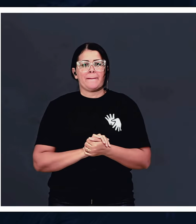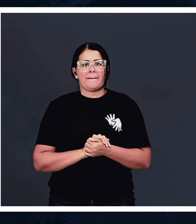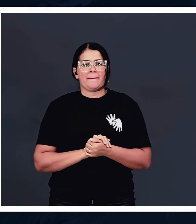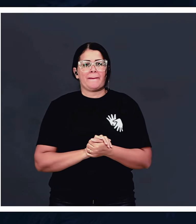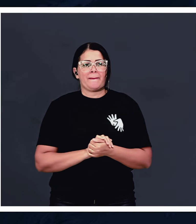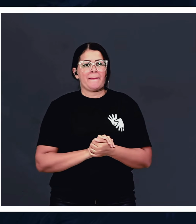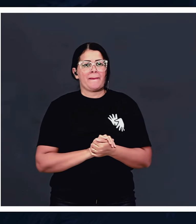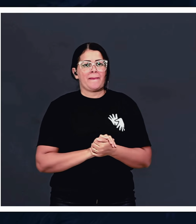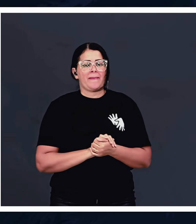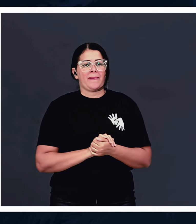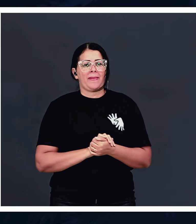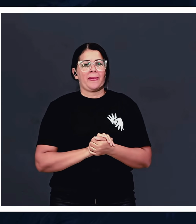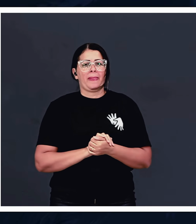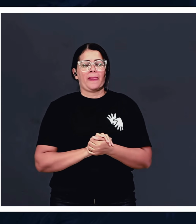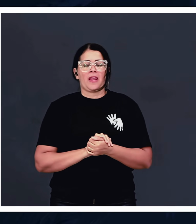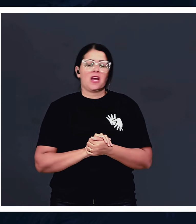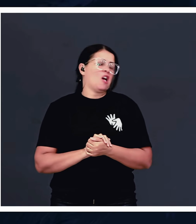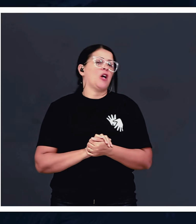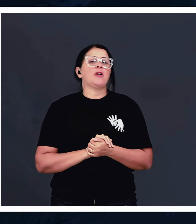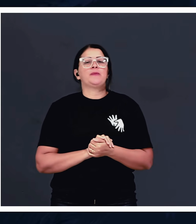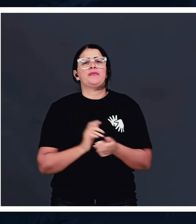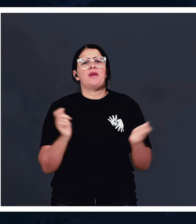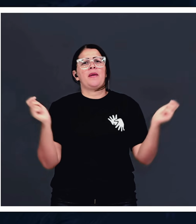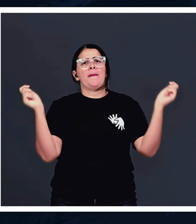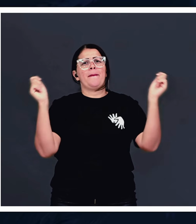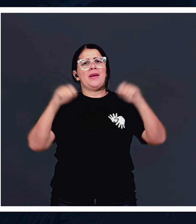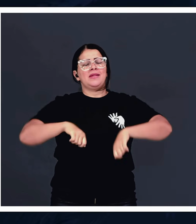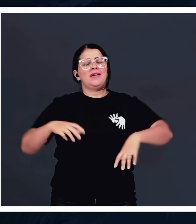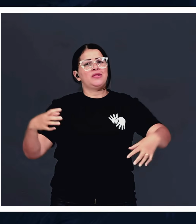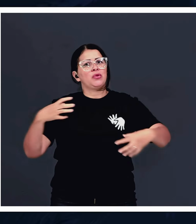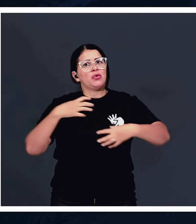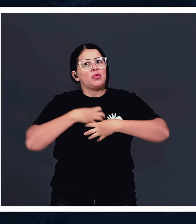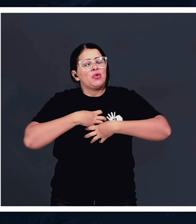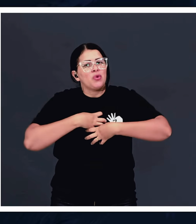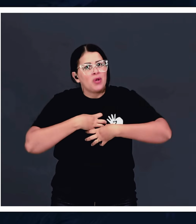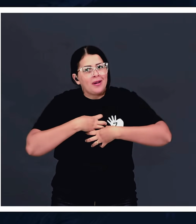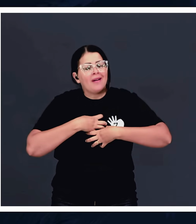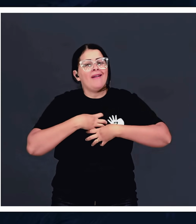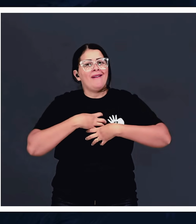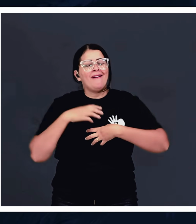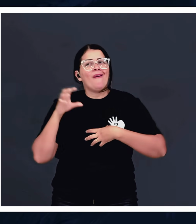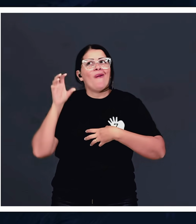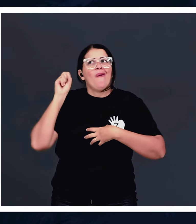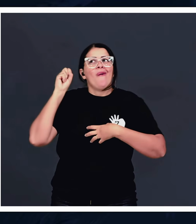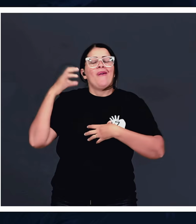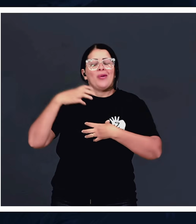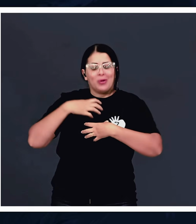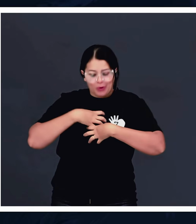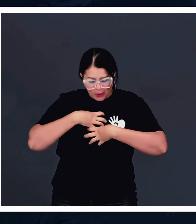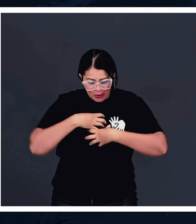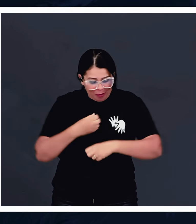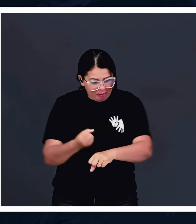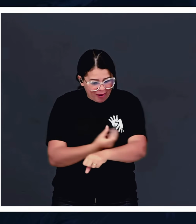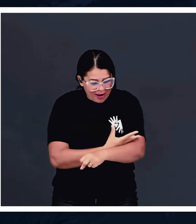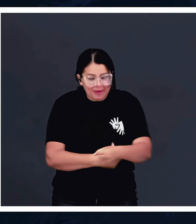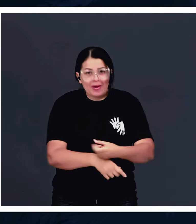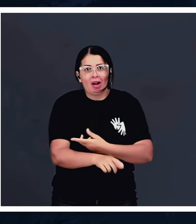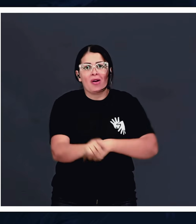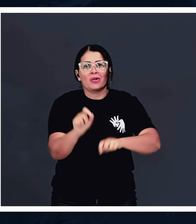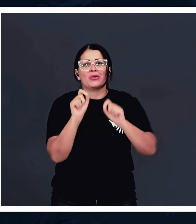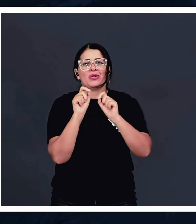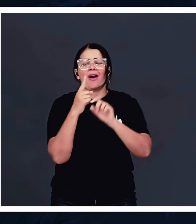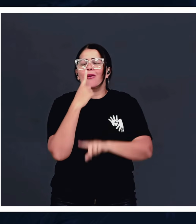A capacidade de ouvir essa voz, de discernir essa voz, o que vai ditar é através